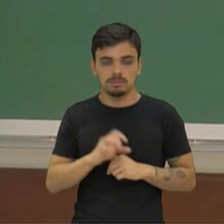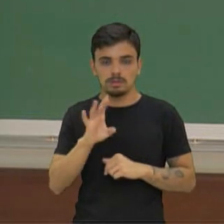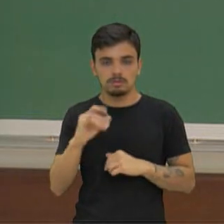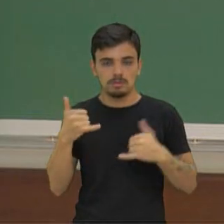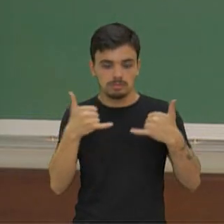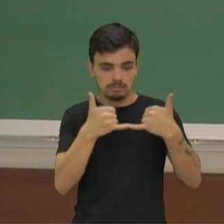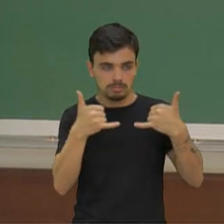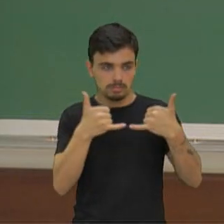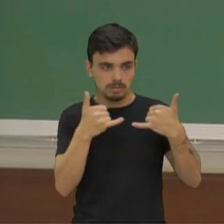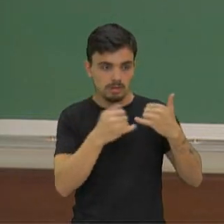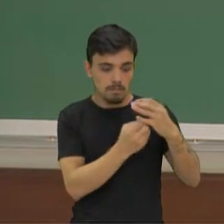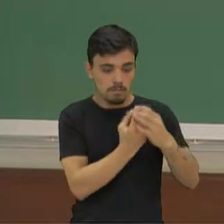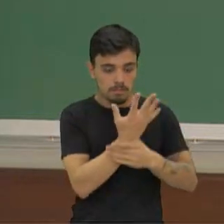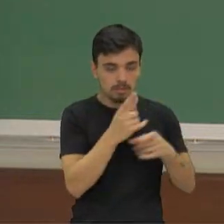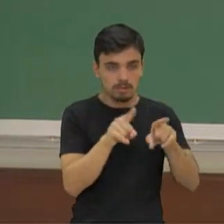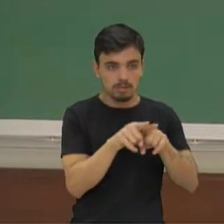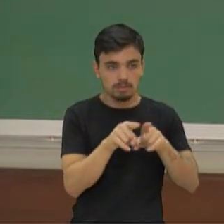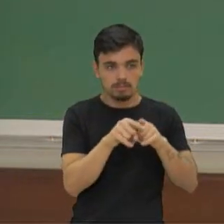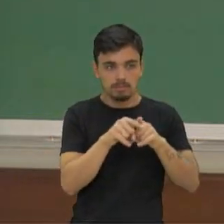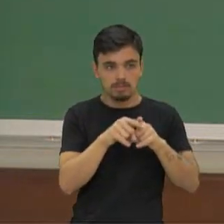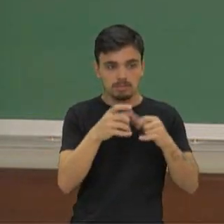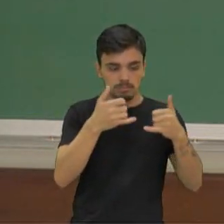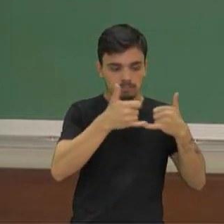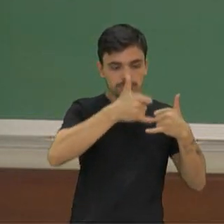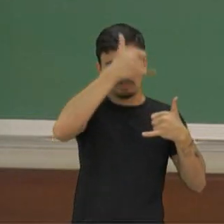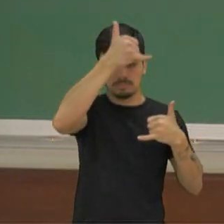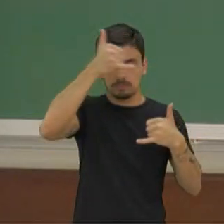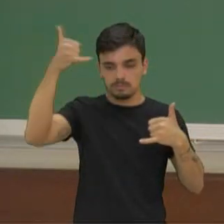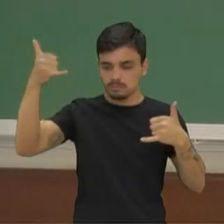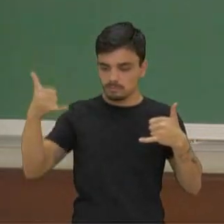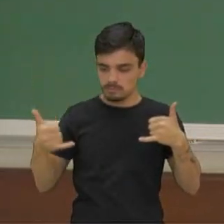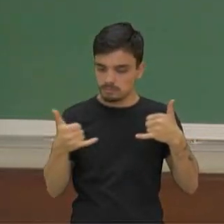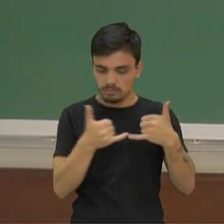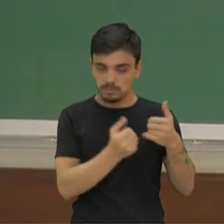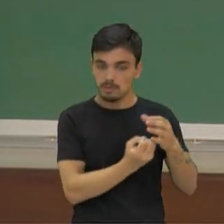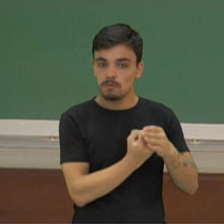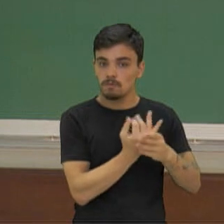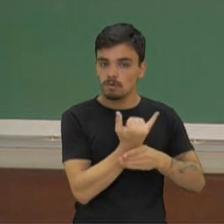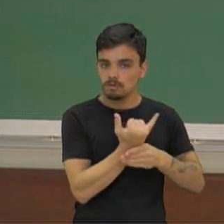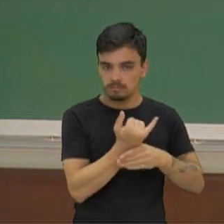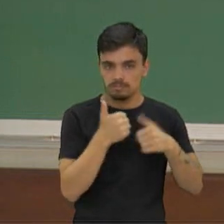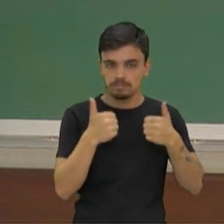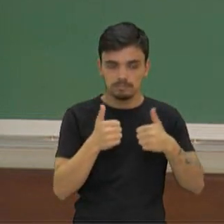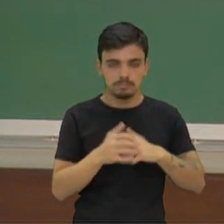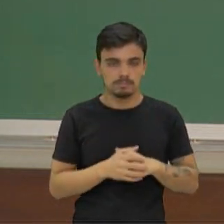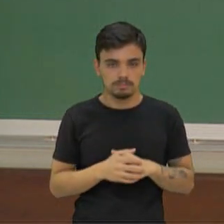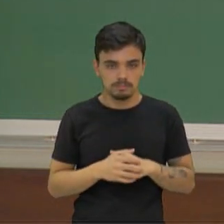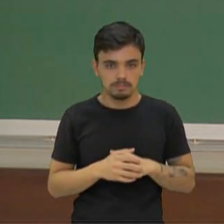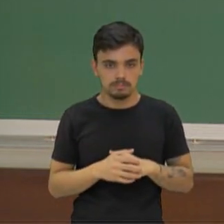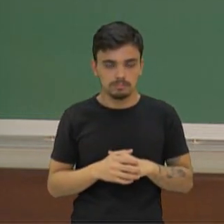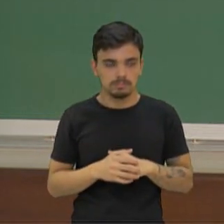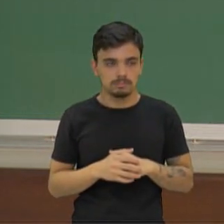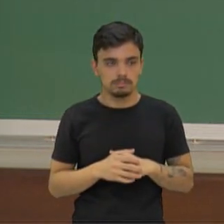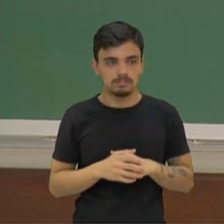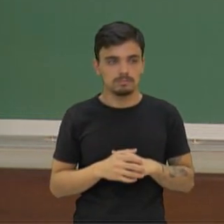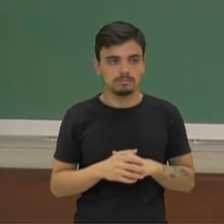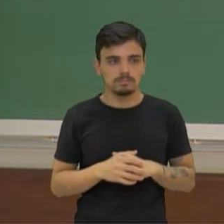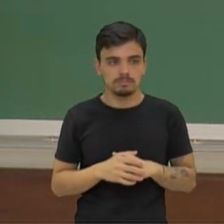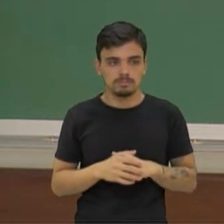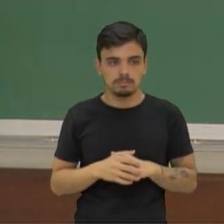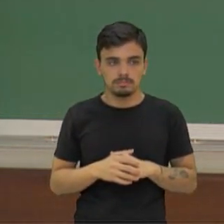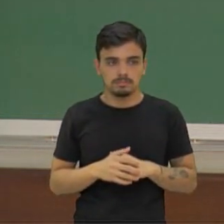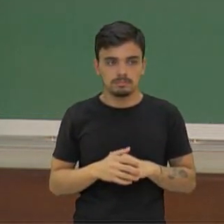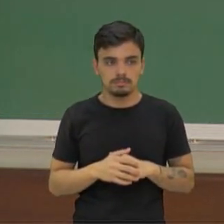na fonte. E os pontos de ligação são os mesmos, A e B. Portanto, a tensão é 12 volts, tensão da fonte.